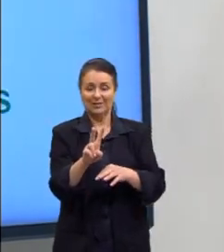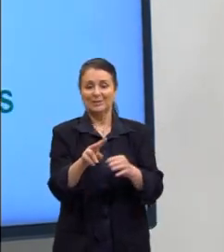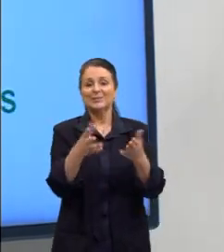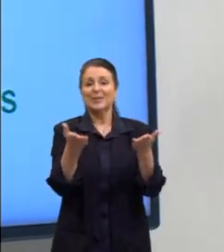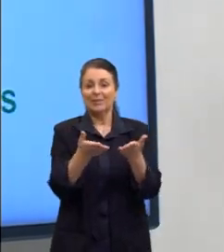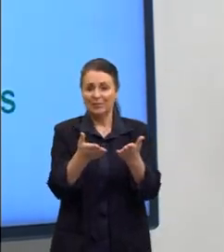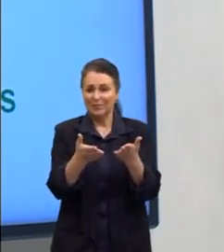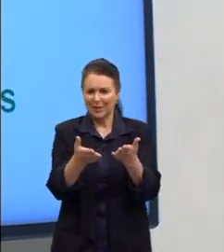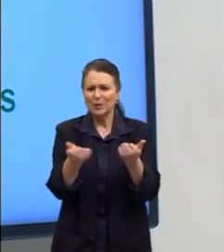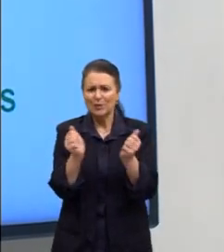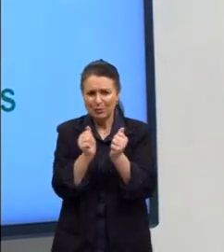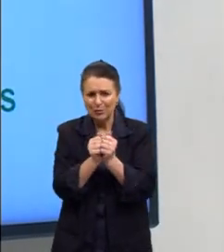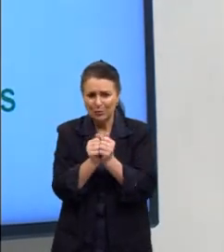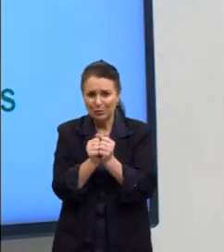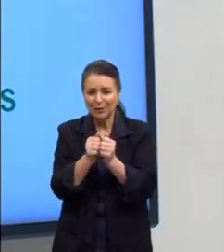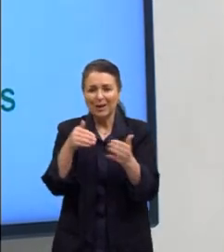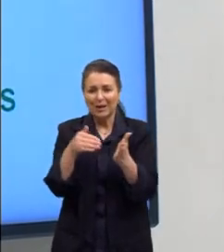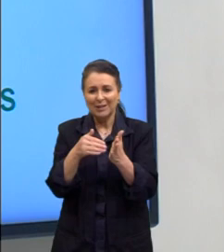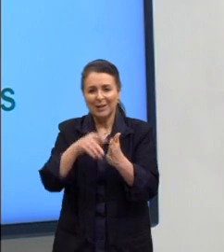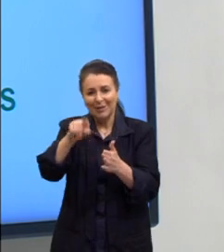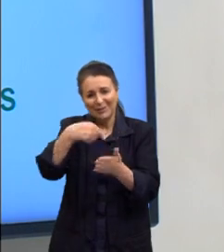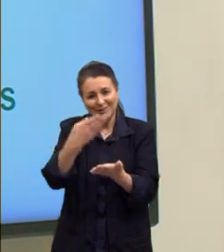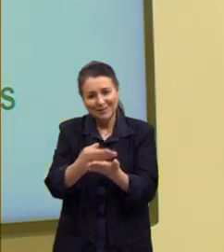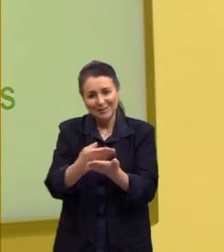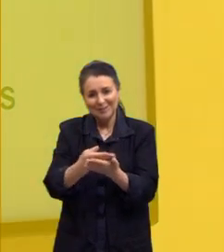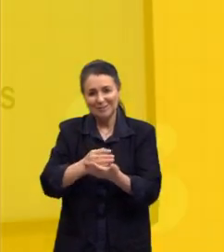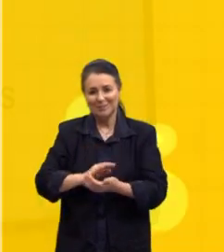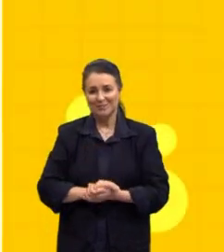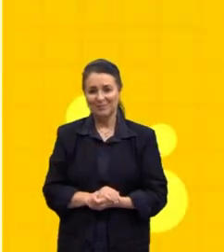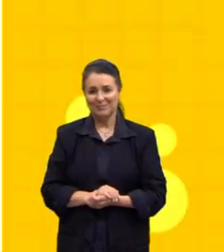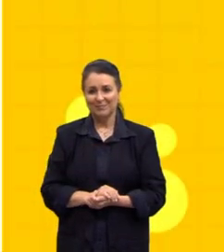que vem muito mais por aí até a próxima